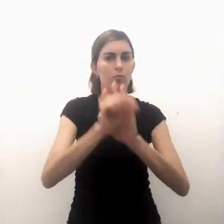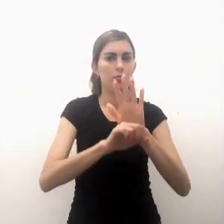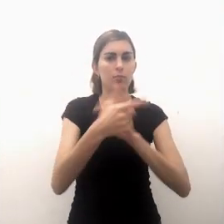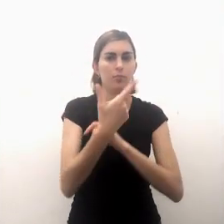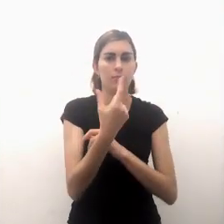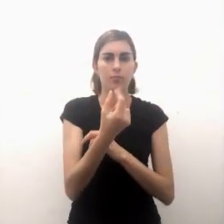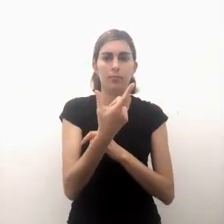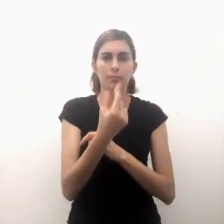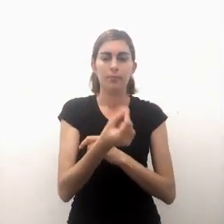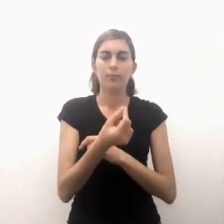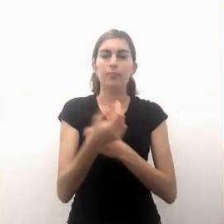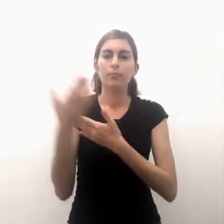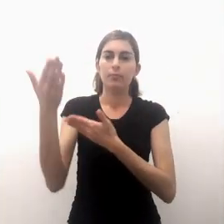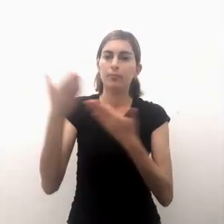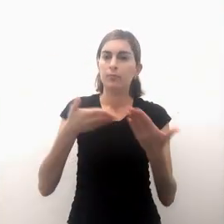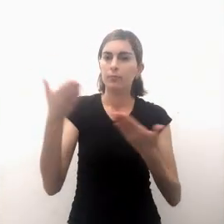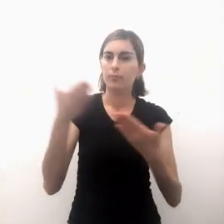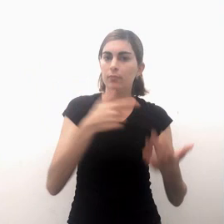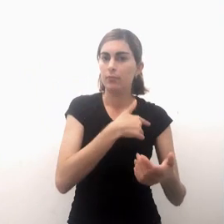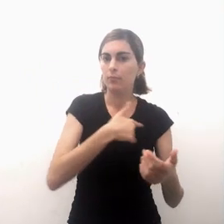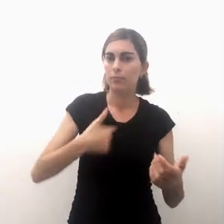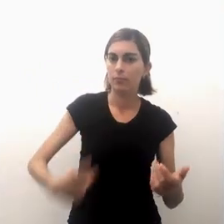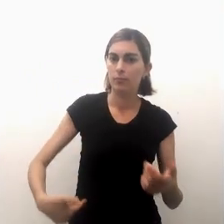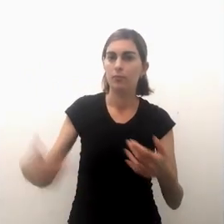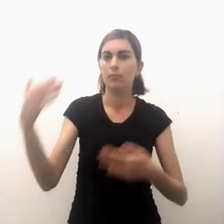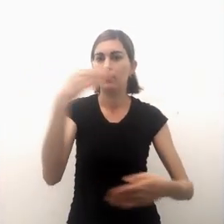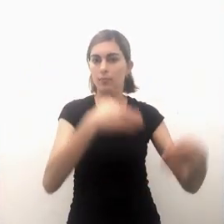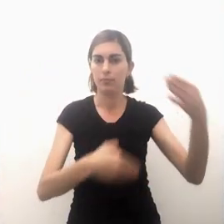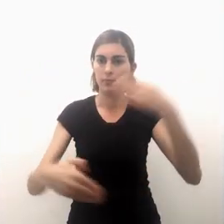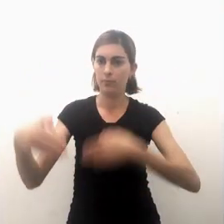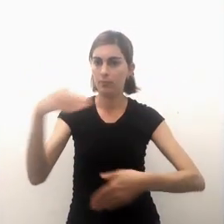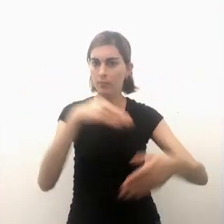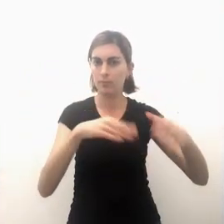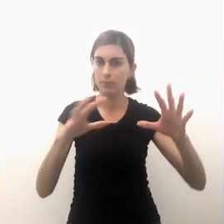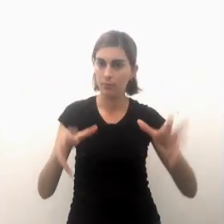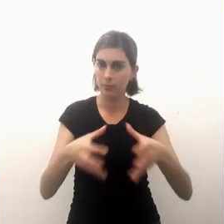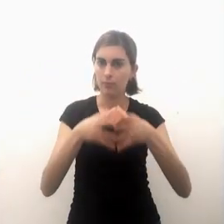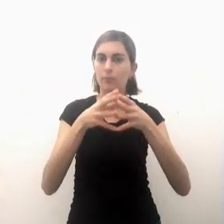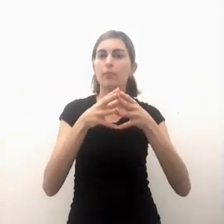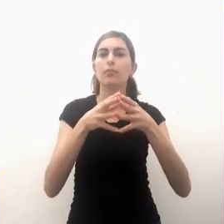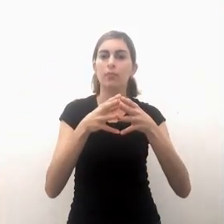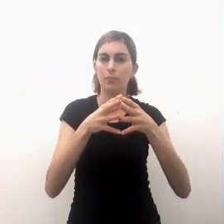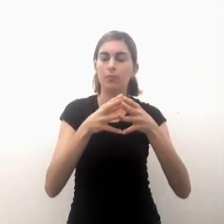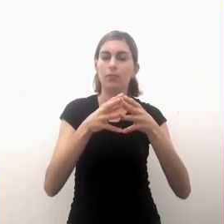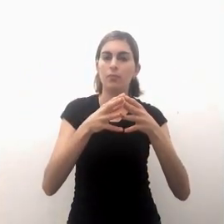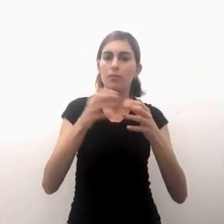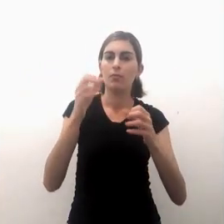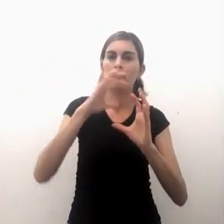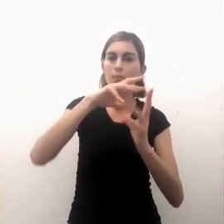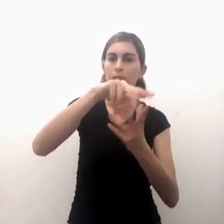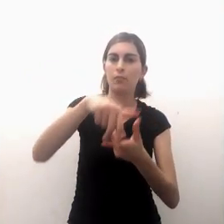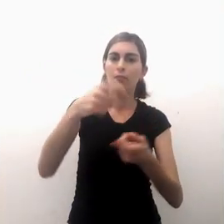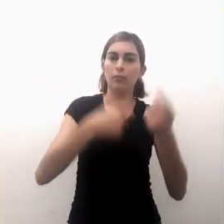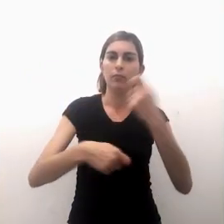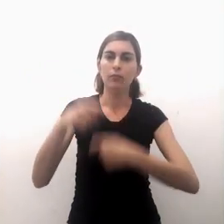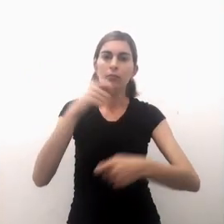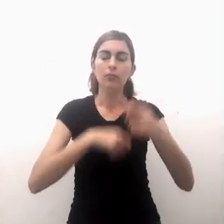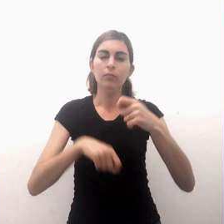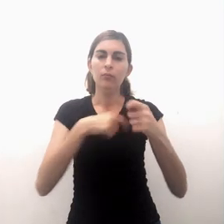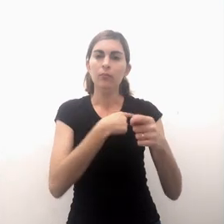XX, convida, né, a China para participar dessa Organização Mundial do Comércio, porque aí a China ia